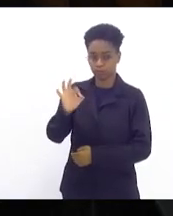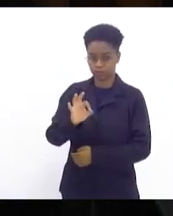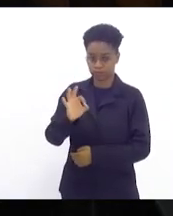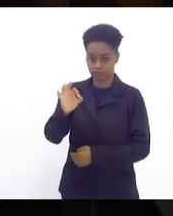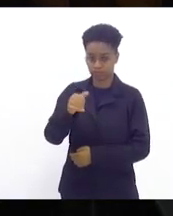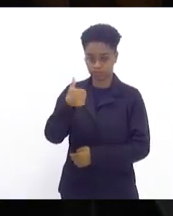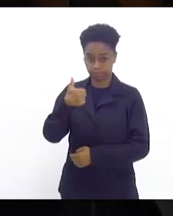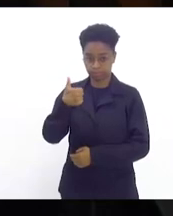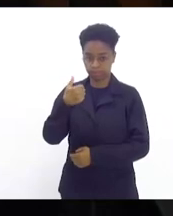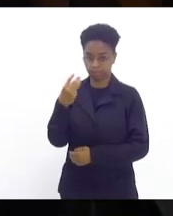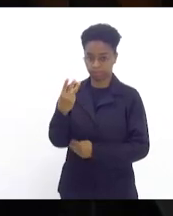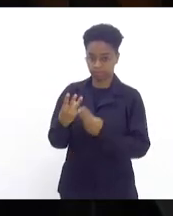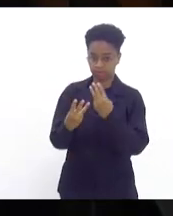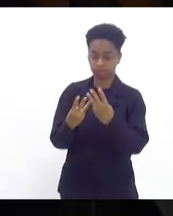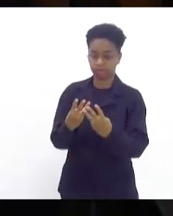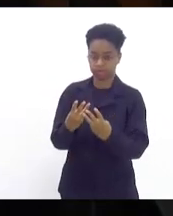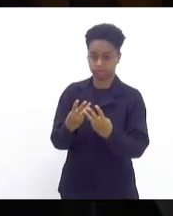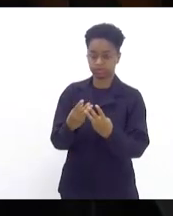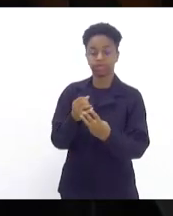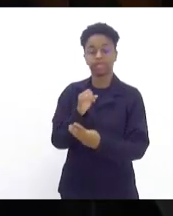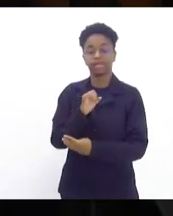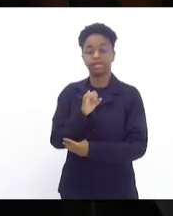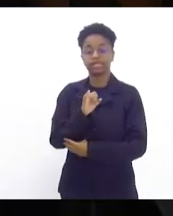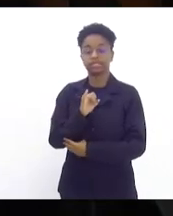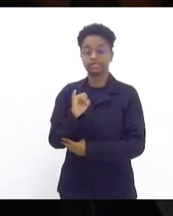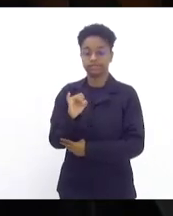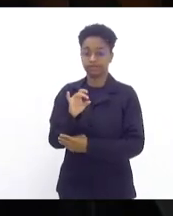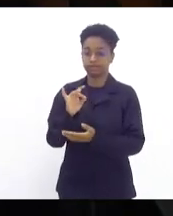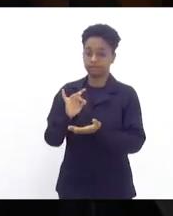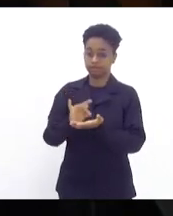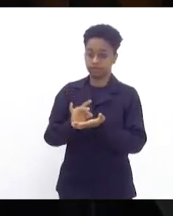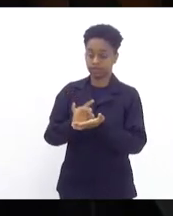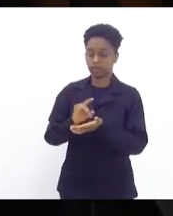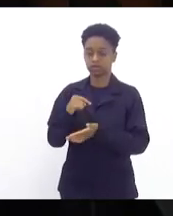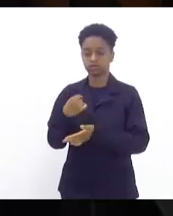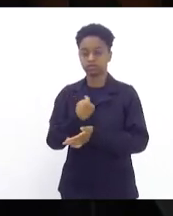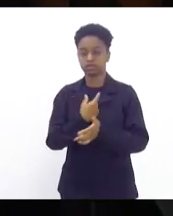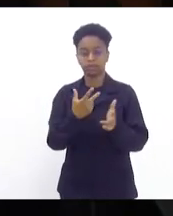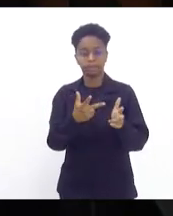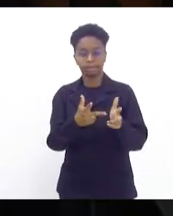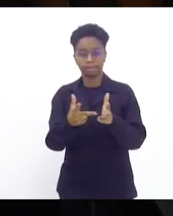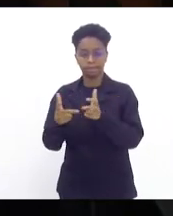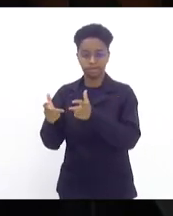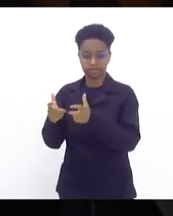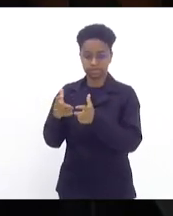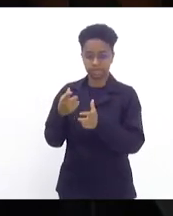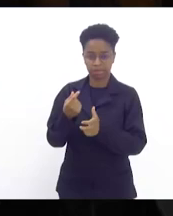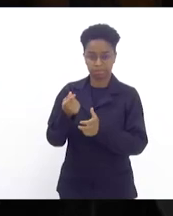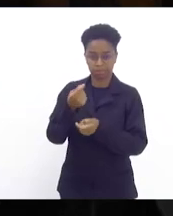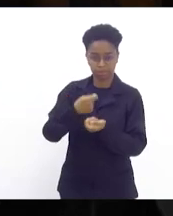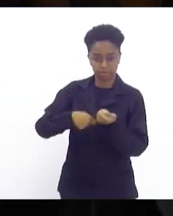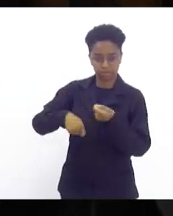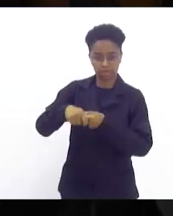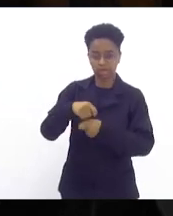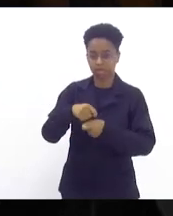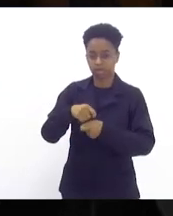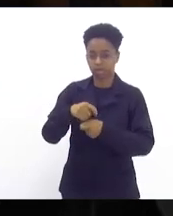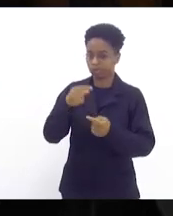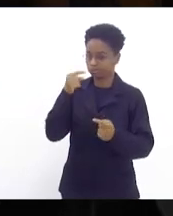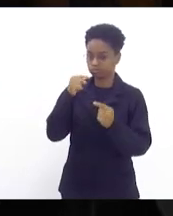trimestre se o que a gente vê na economia não é isso